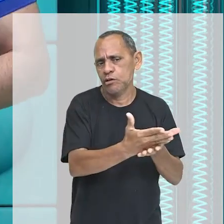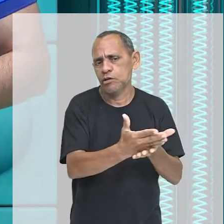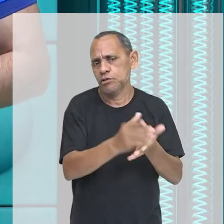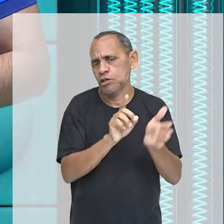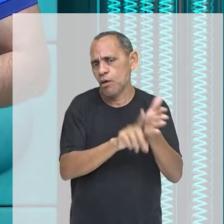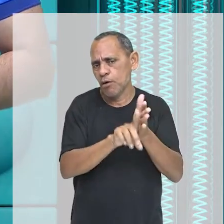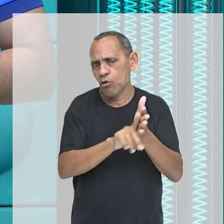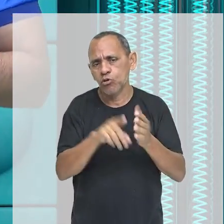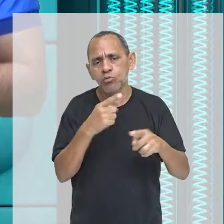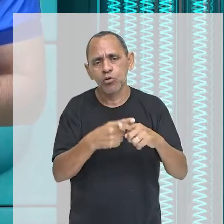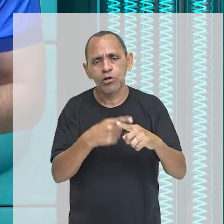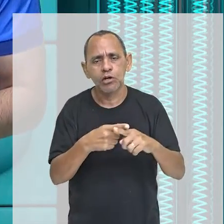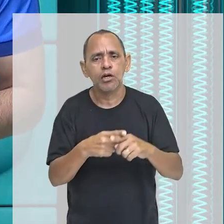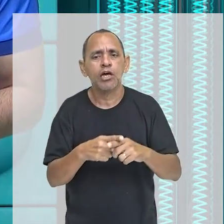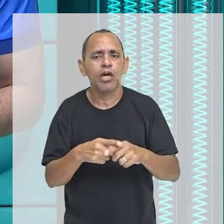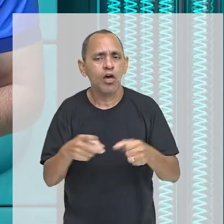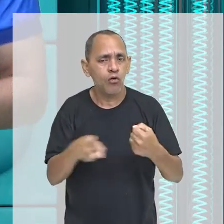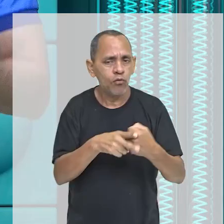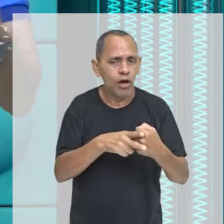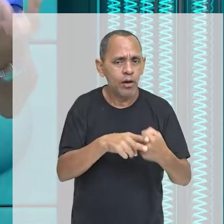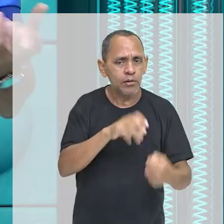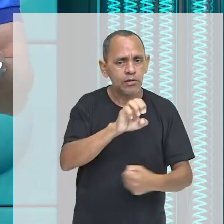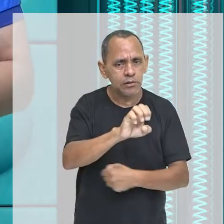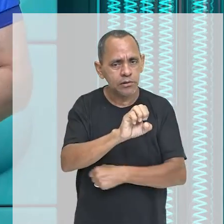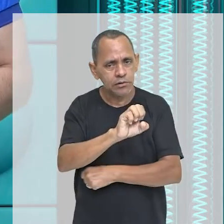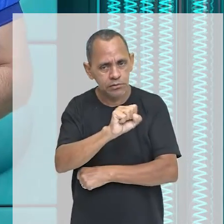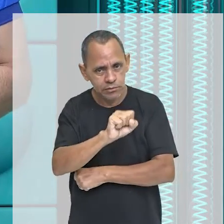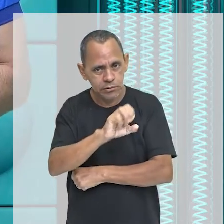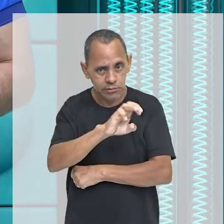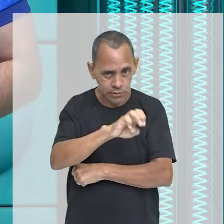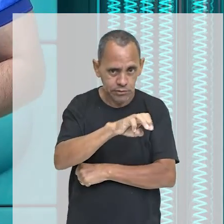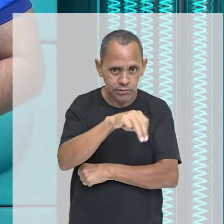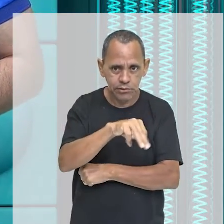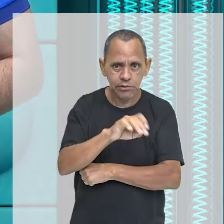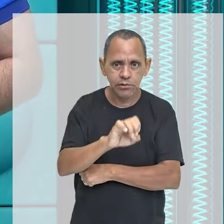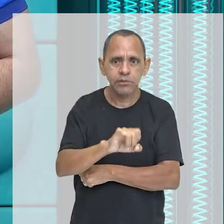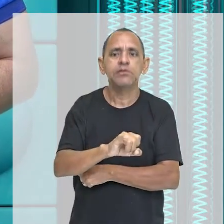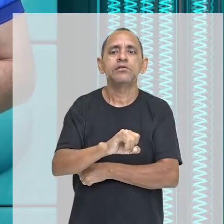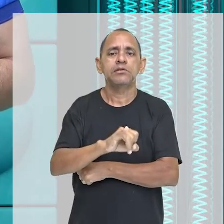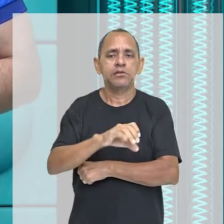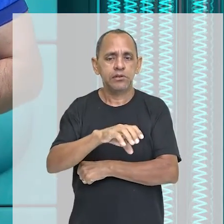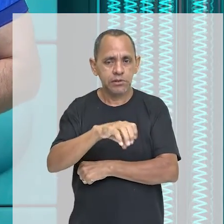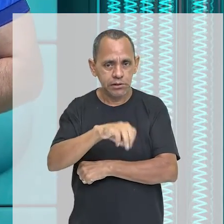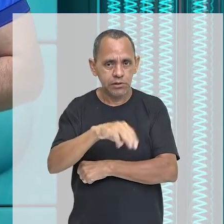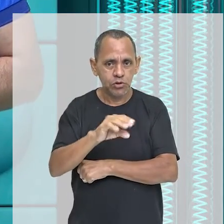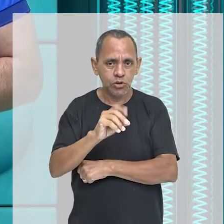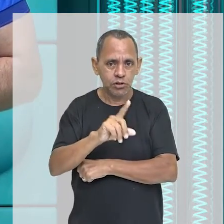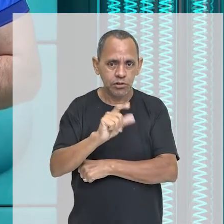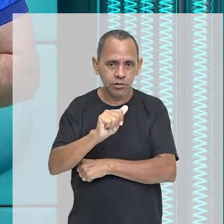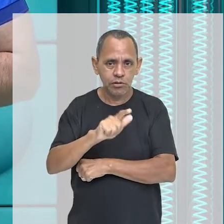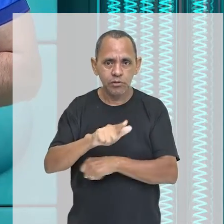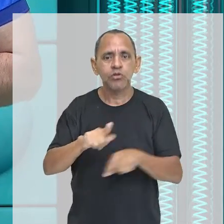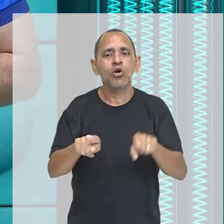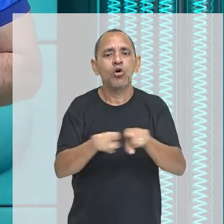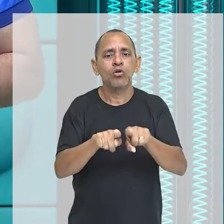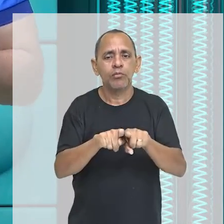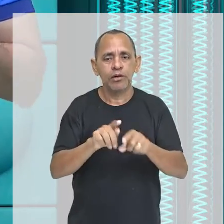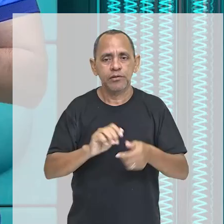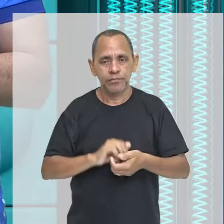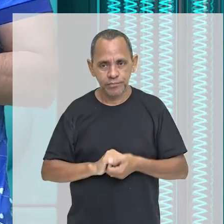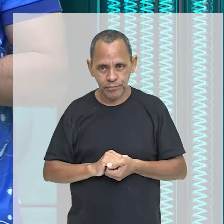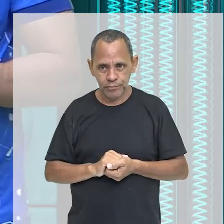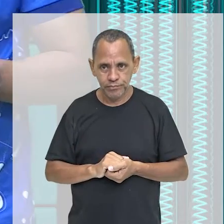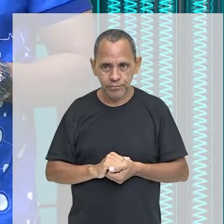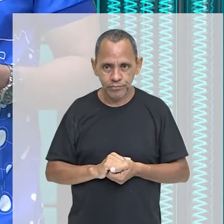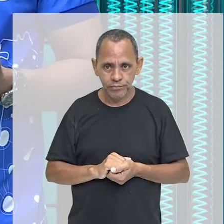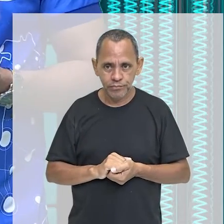é um verbo semimodal. Por ser semimodal, ele vai precisar de um verbo auxiliar, e aí ele apela ali para o verbo to,